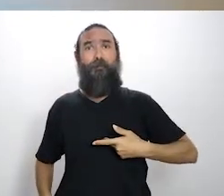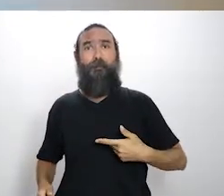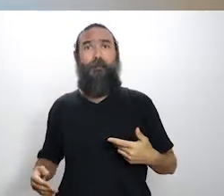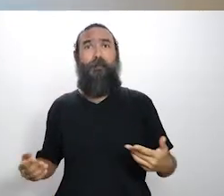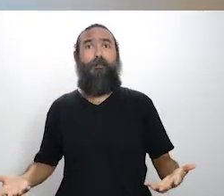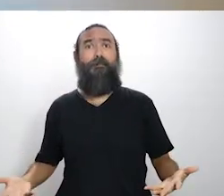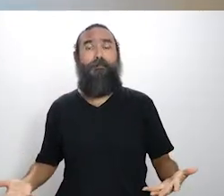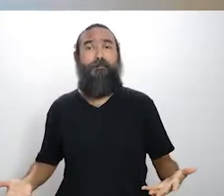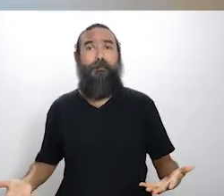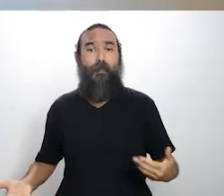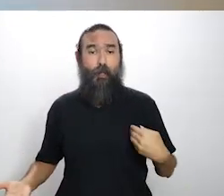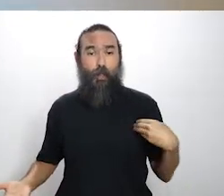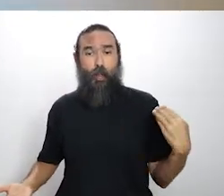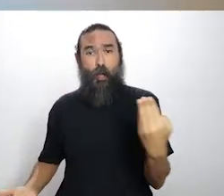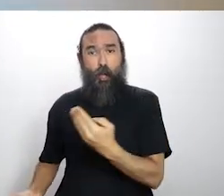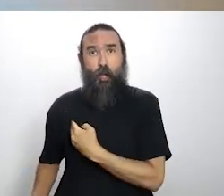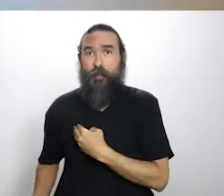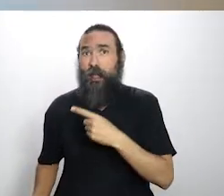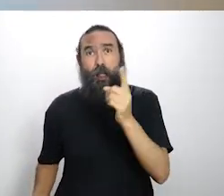pensado, a gente está